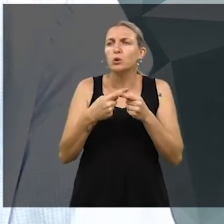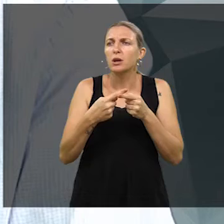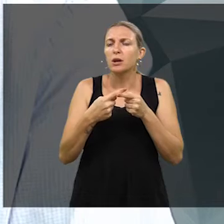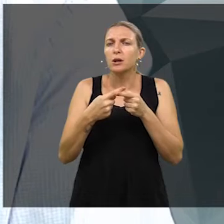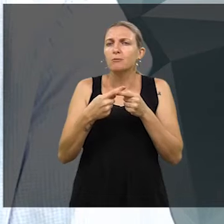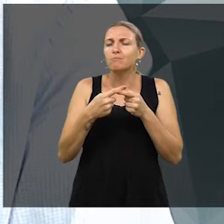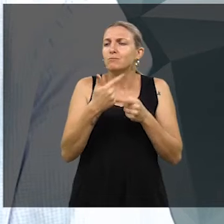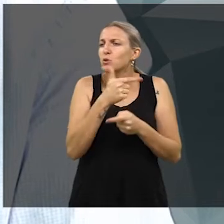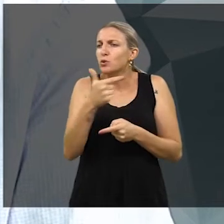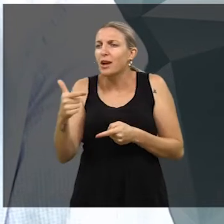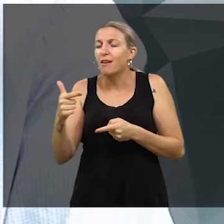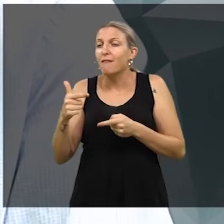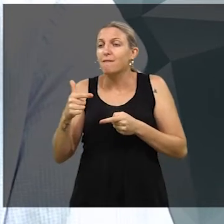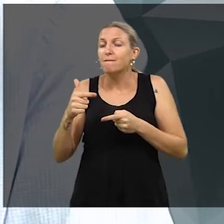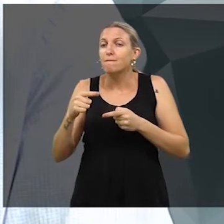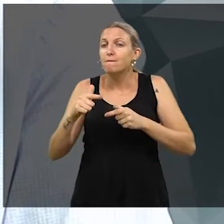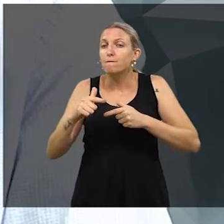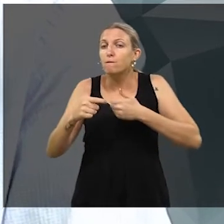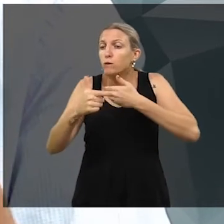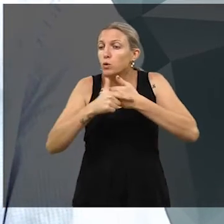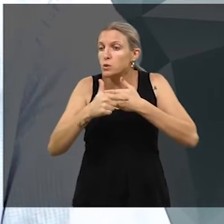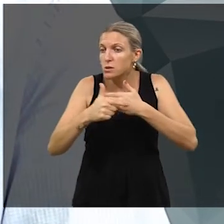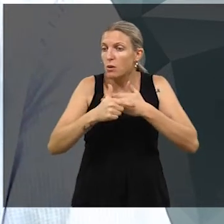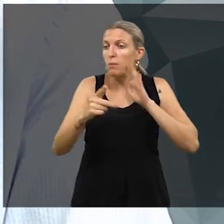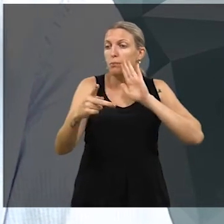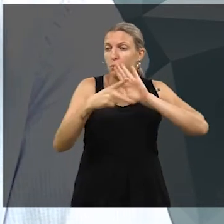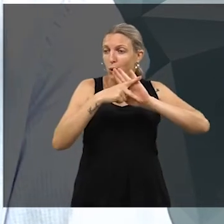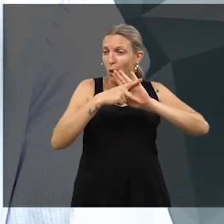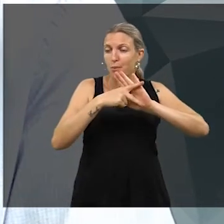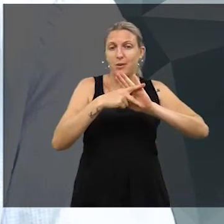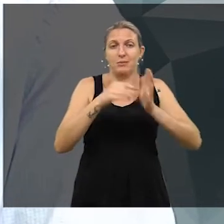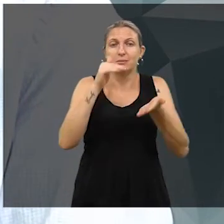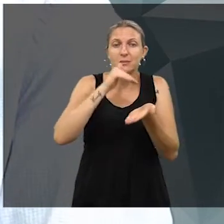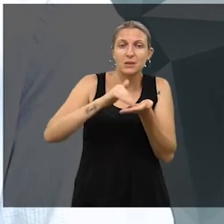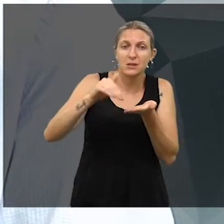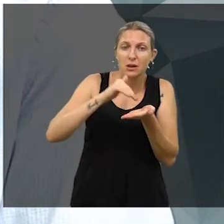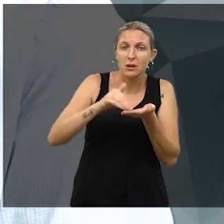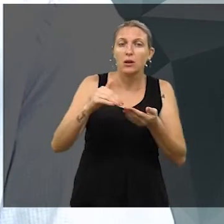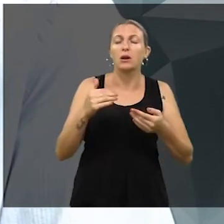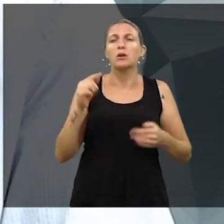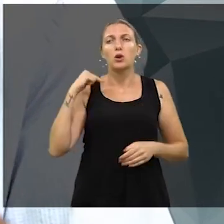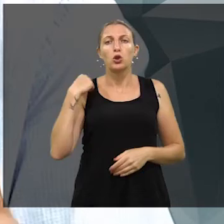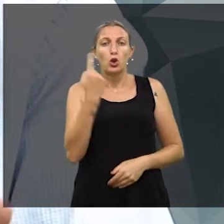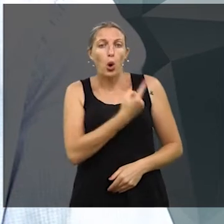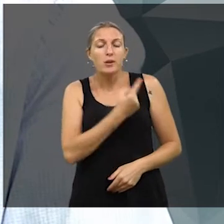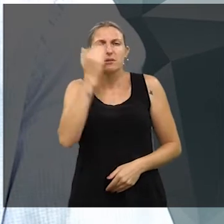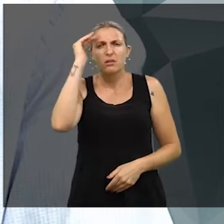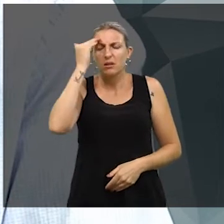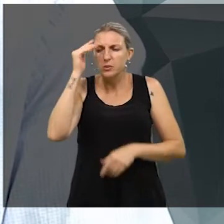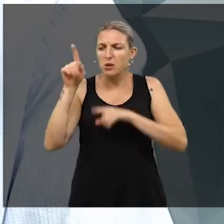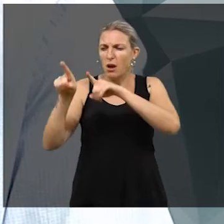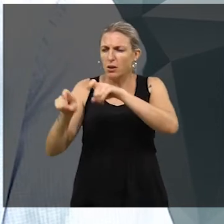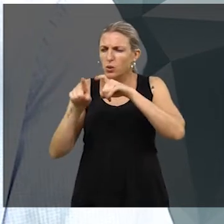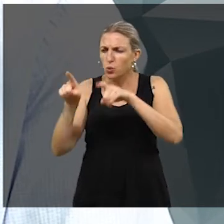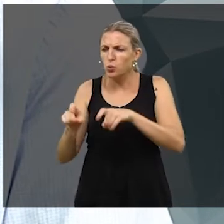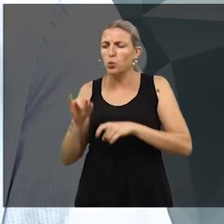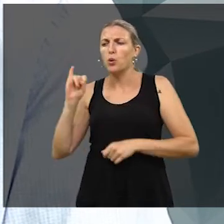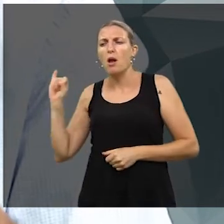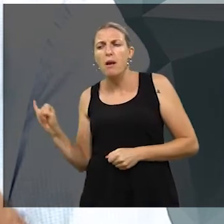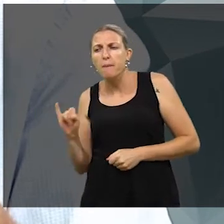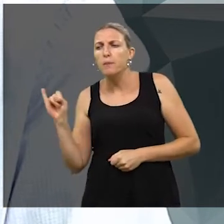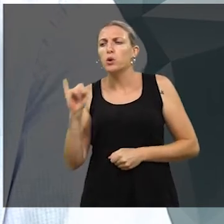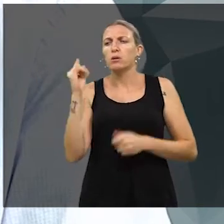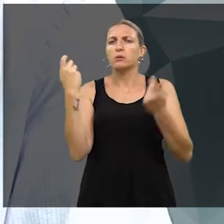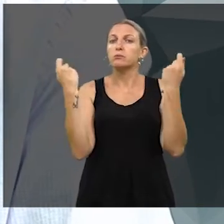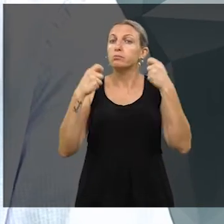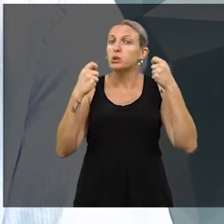hoje nós entendemos que, pelo tamanho que Erechim tem, pela importância que a agricultura tem, nós vamos continuar defendendo que a gente tenha, sim,